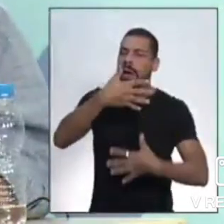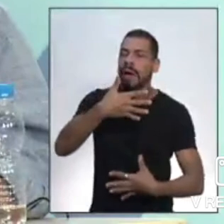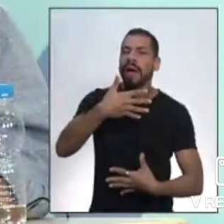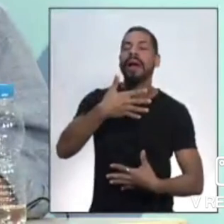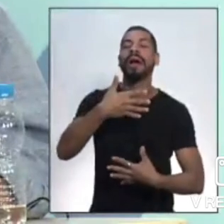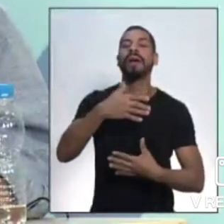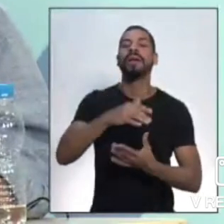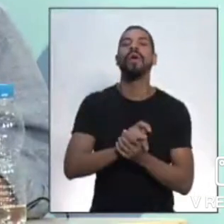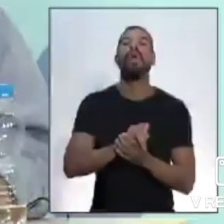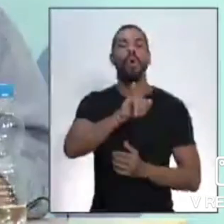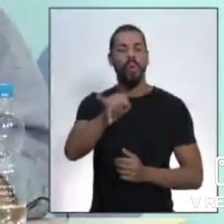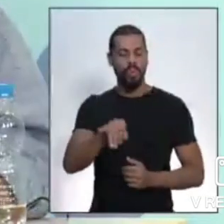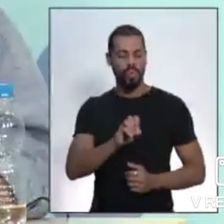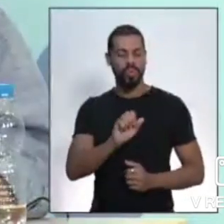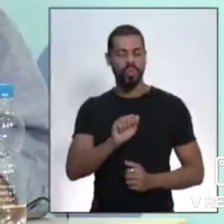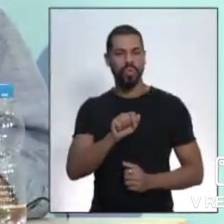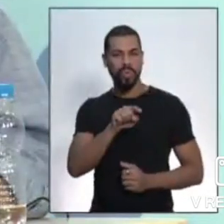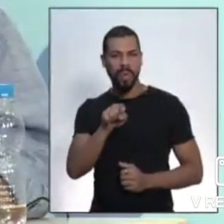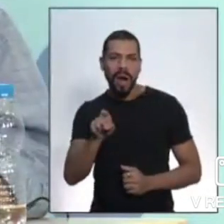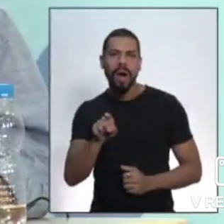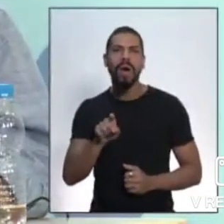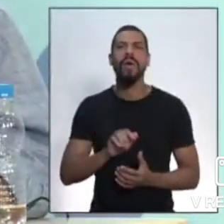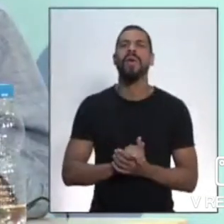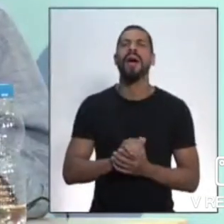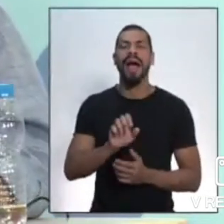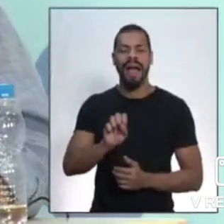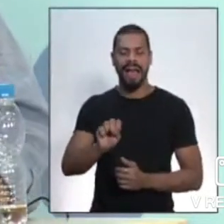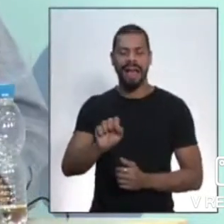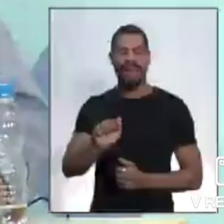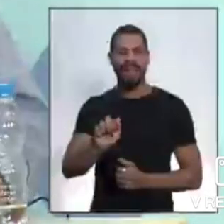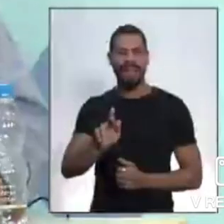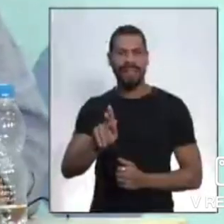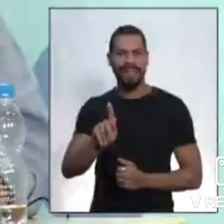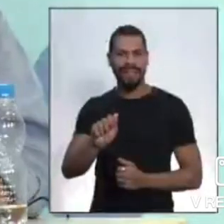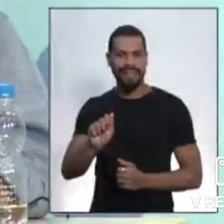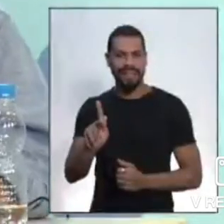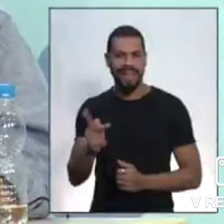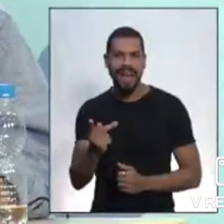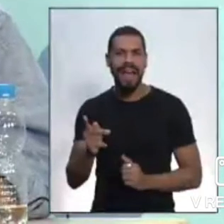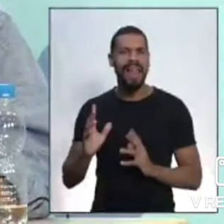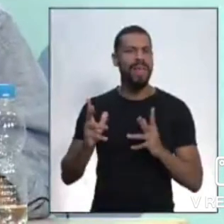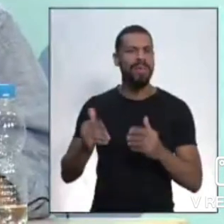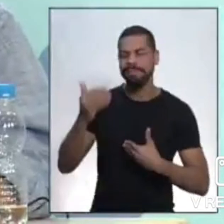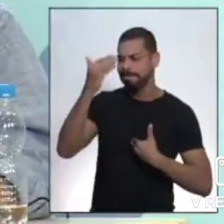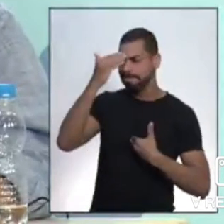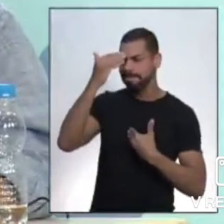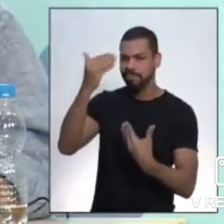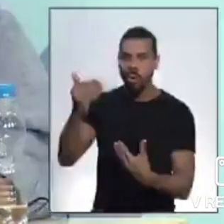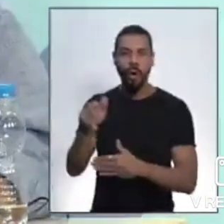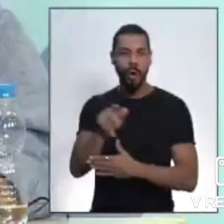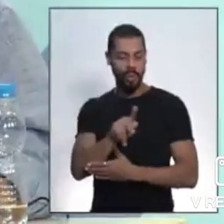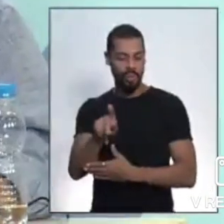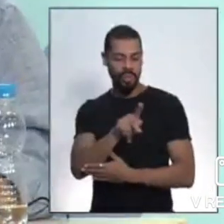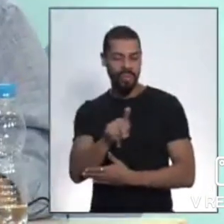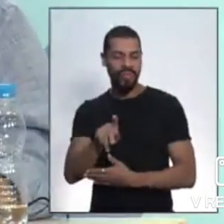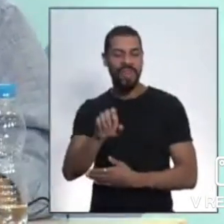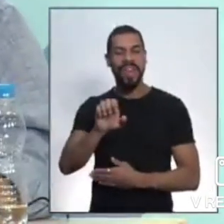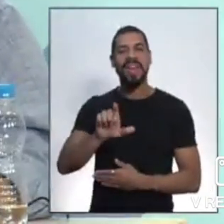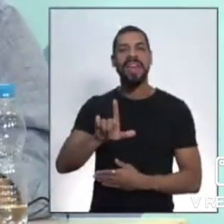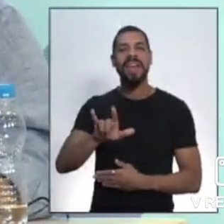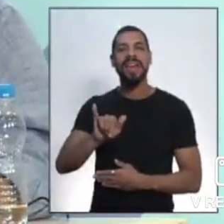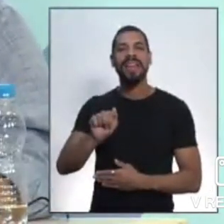Então, ó, o João, a Luíse, Daniel, a Sara, né? Agradeço também aqui a professora Eliane,